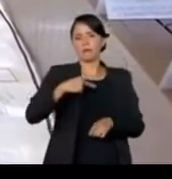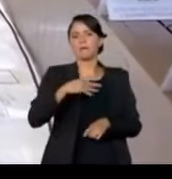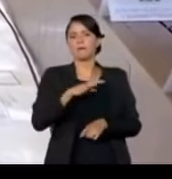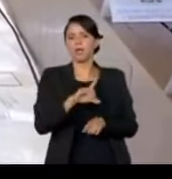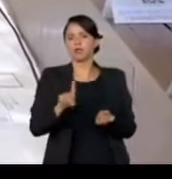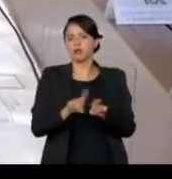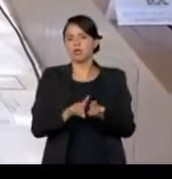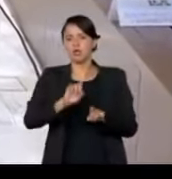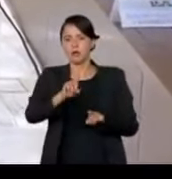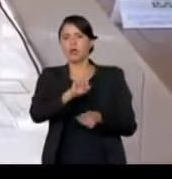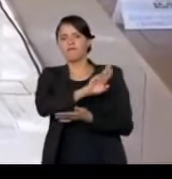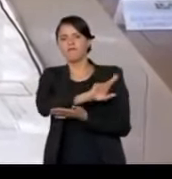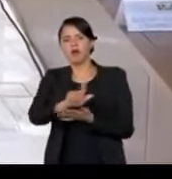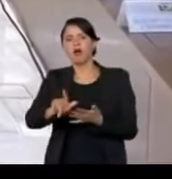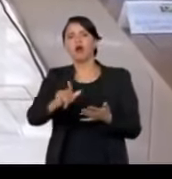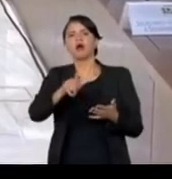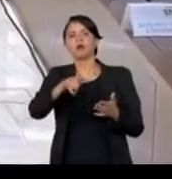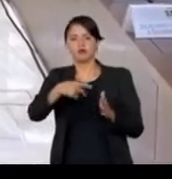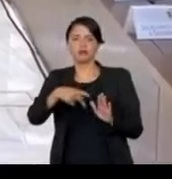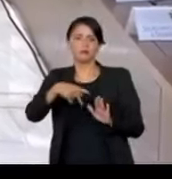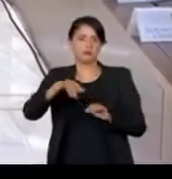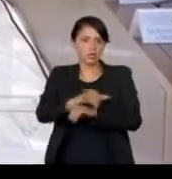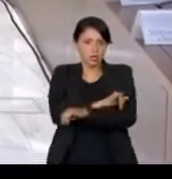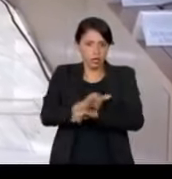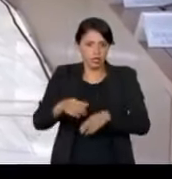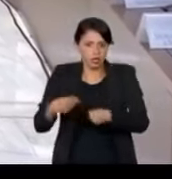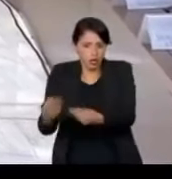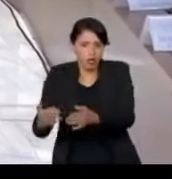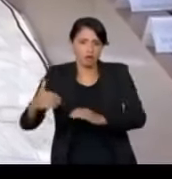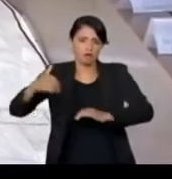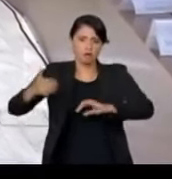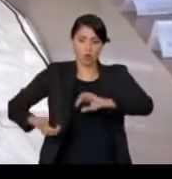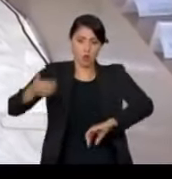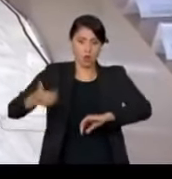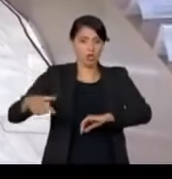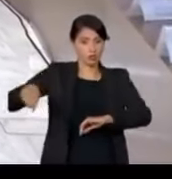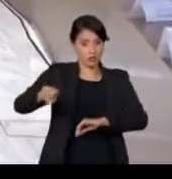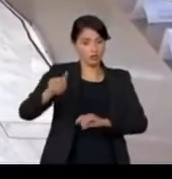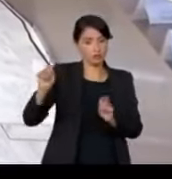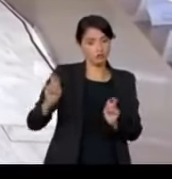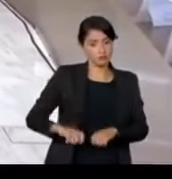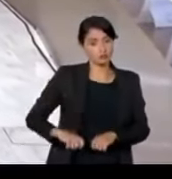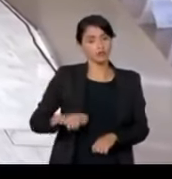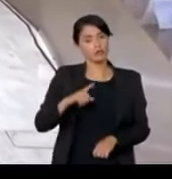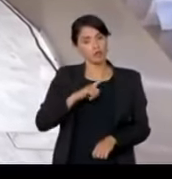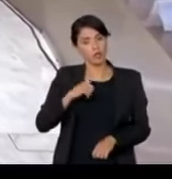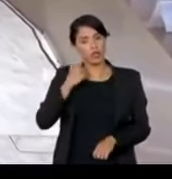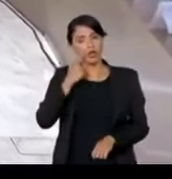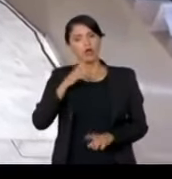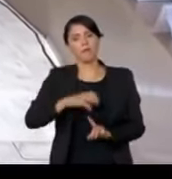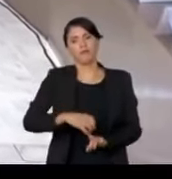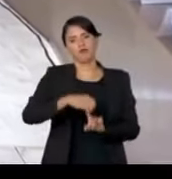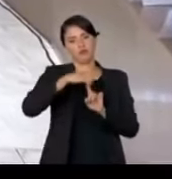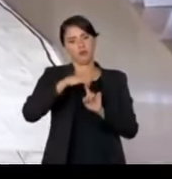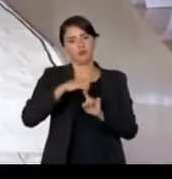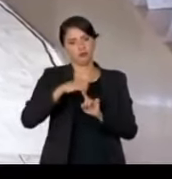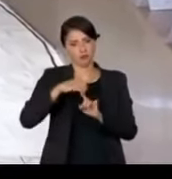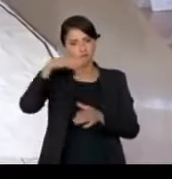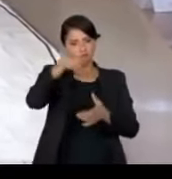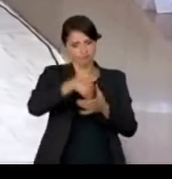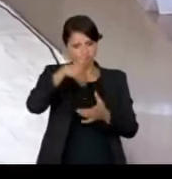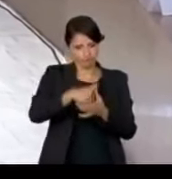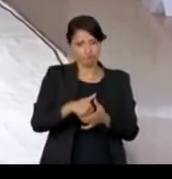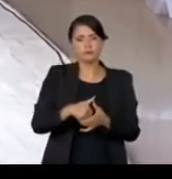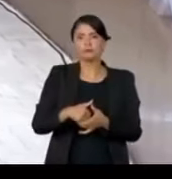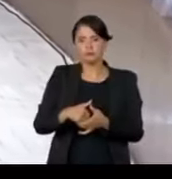pacote de medidas para o Congresso Nacional, de maneira que o Congresso, obviamente, tenha isso como prioridade. Nós temos que tratar essa